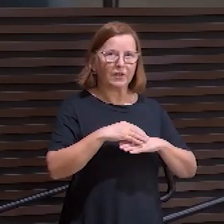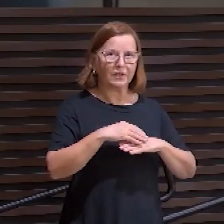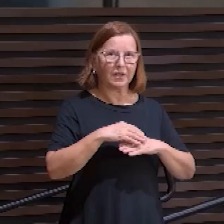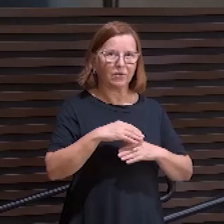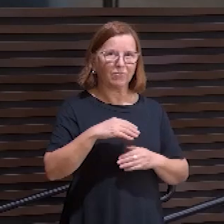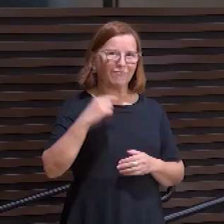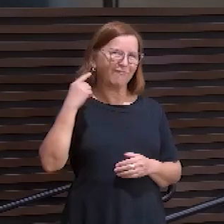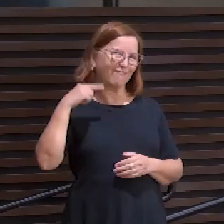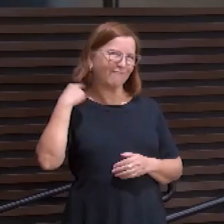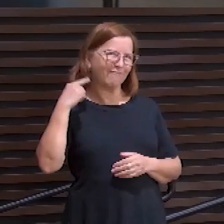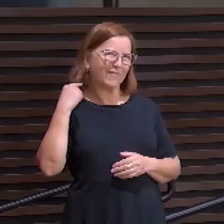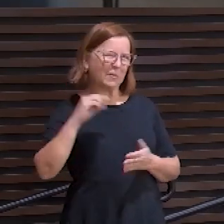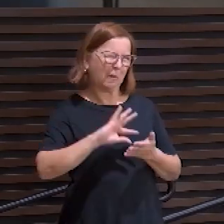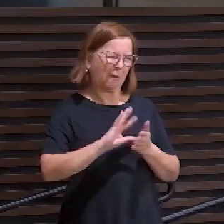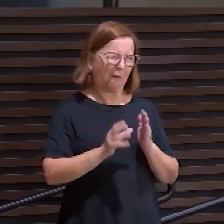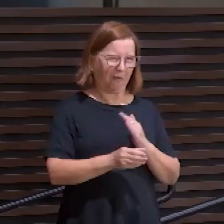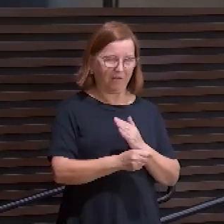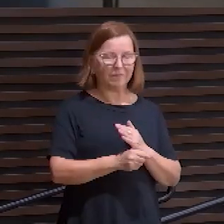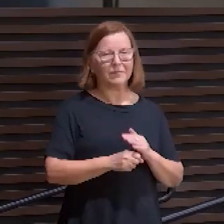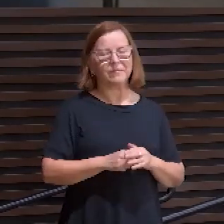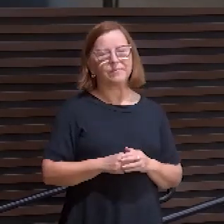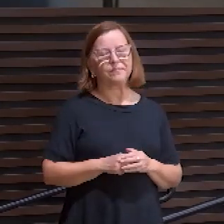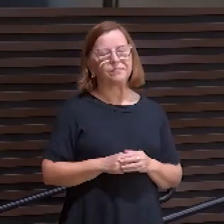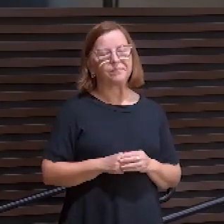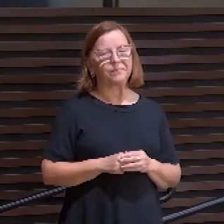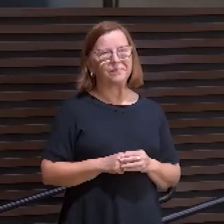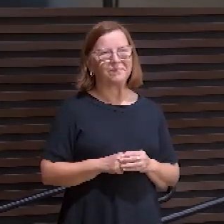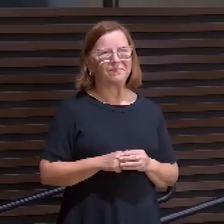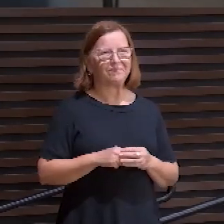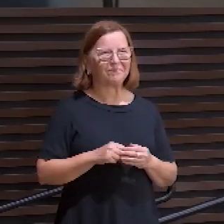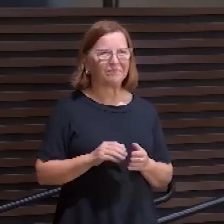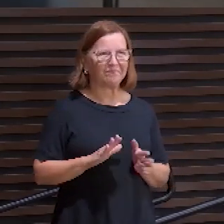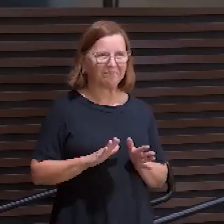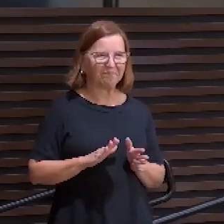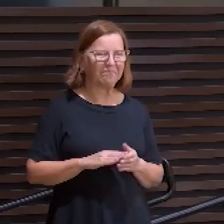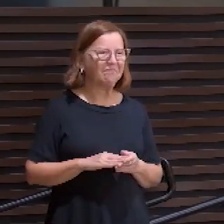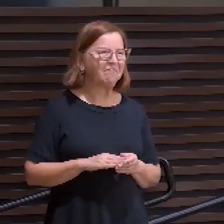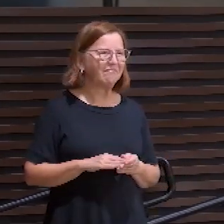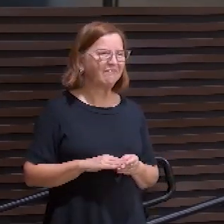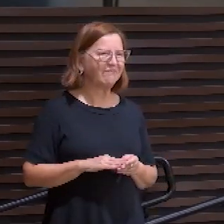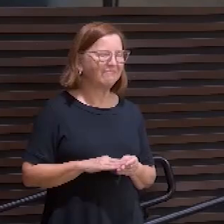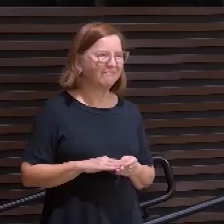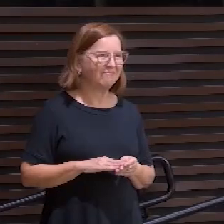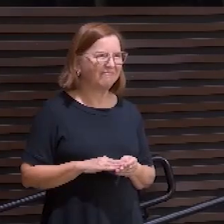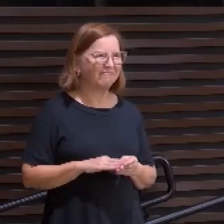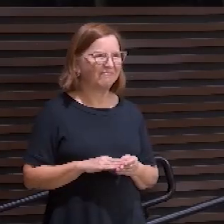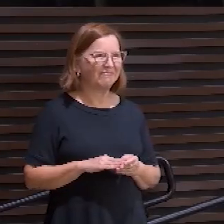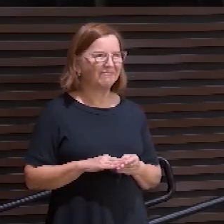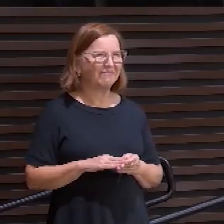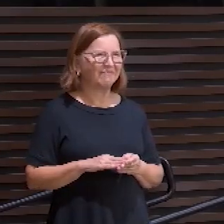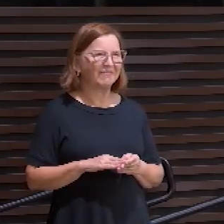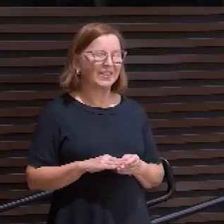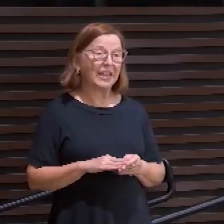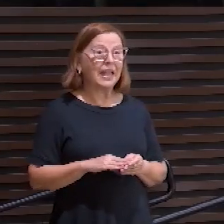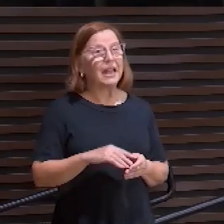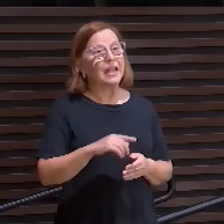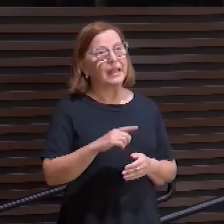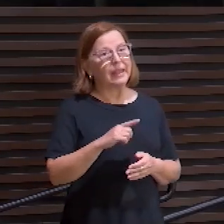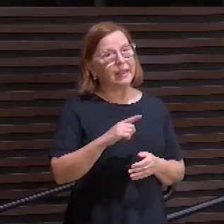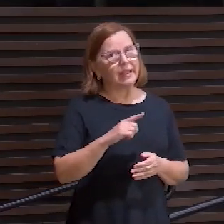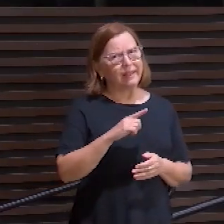corrupto, que é quase pleonasmo. Não chega a ser, porque tem alguns que